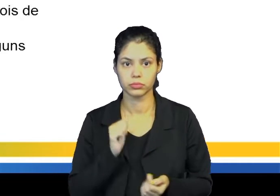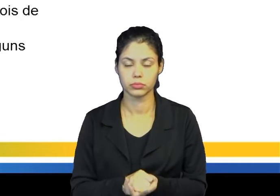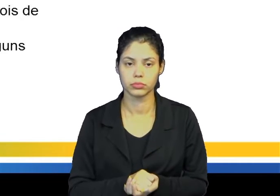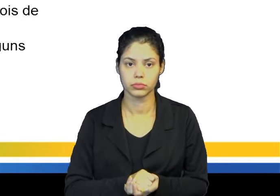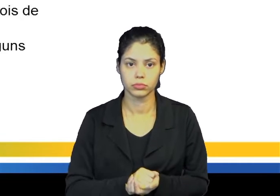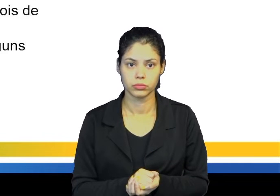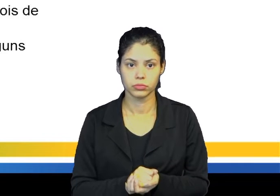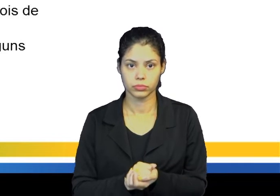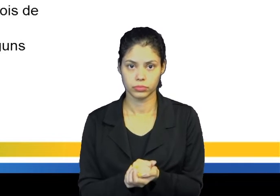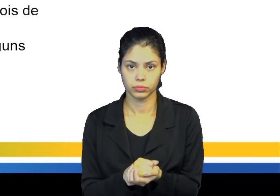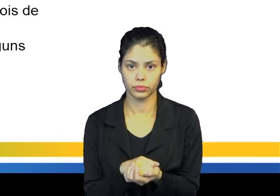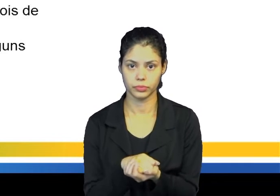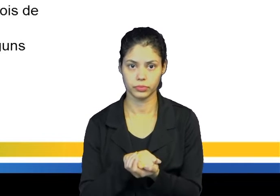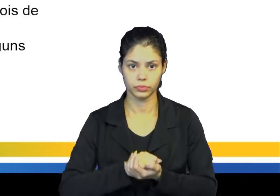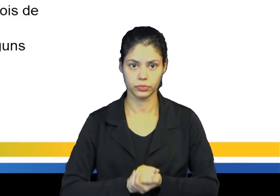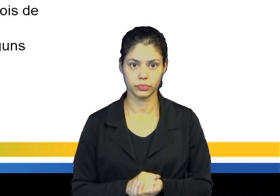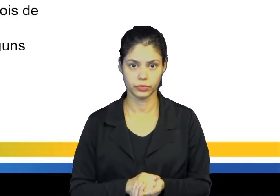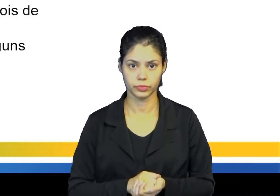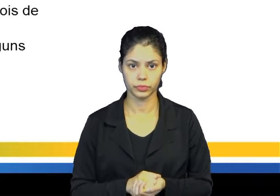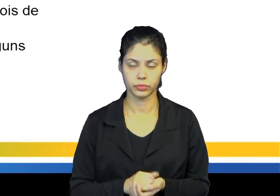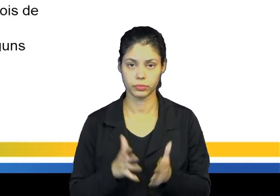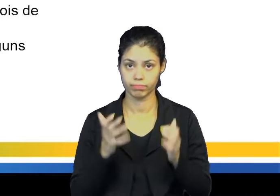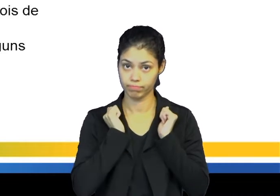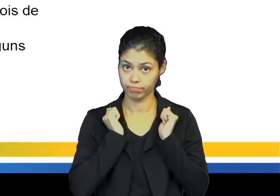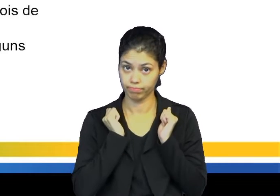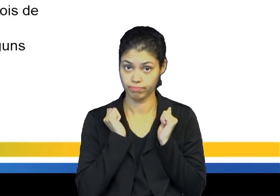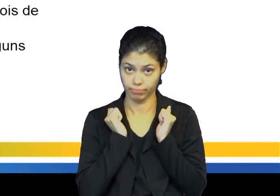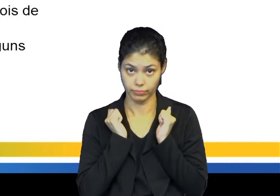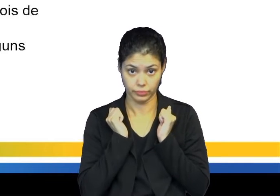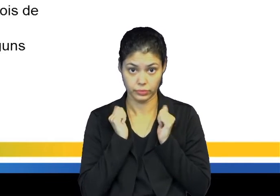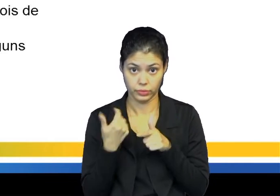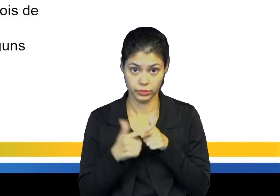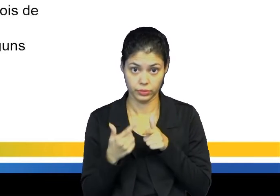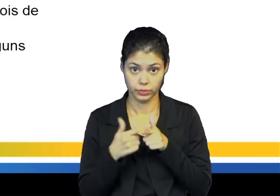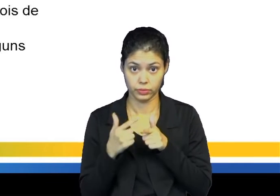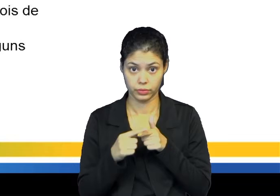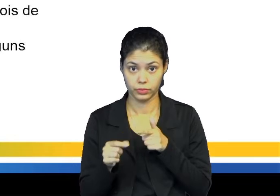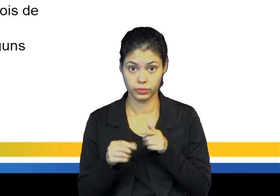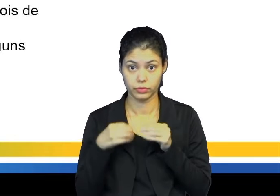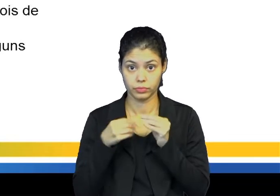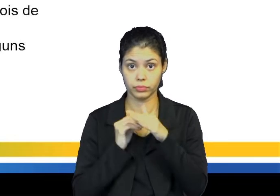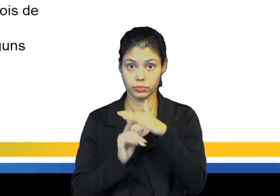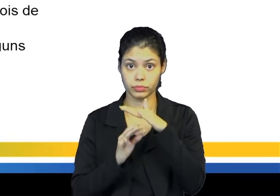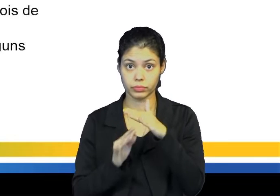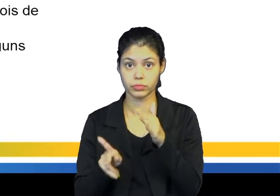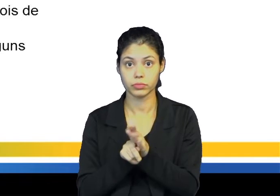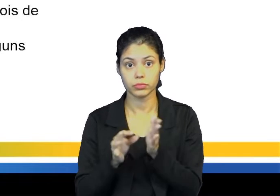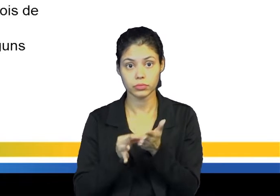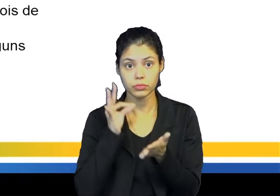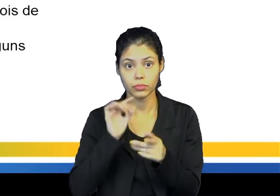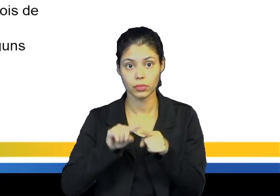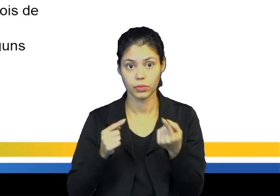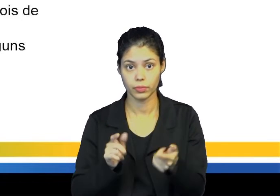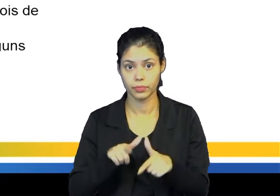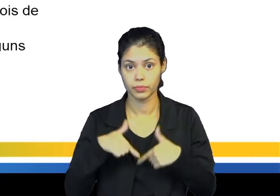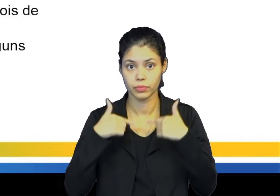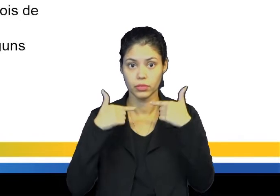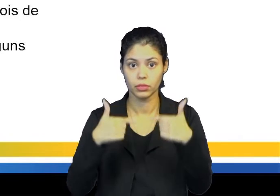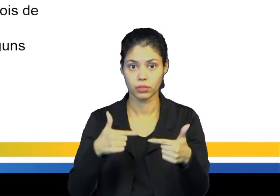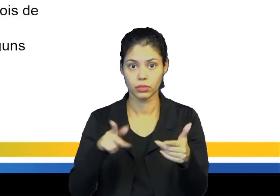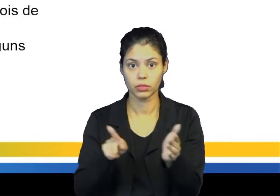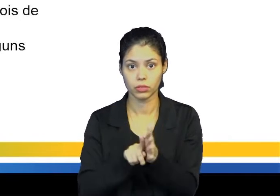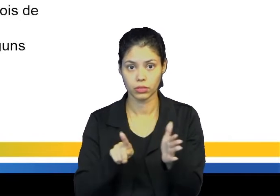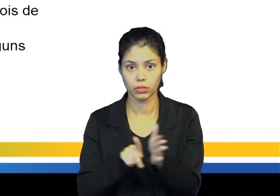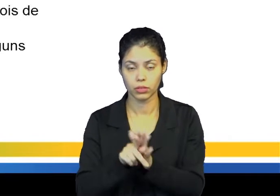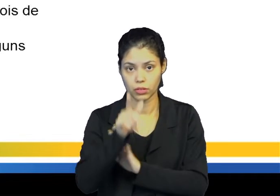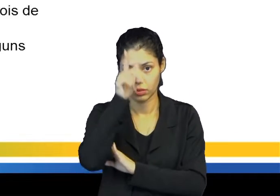Mundial, né? A gente teve neutro no início, né, para não prejudicar as exportações do café, mas declara guerra contra a